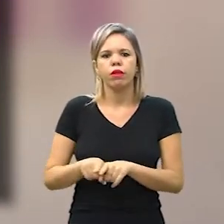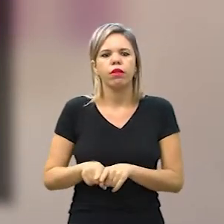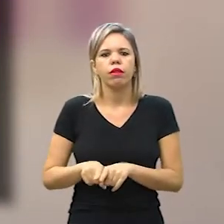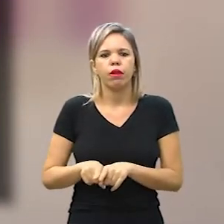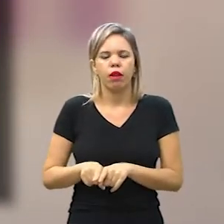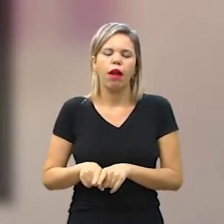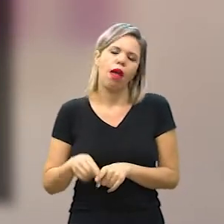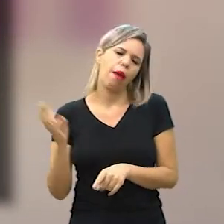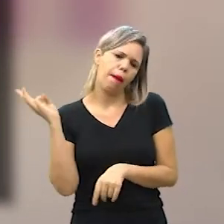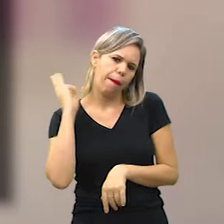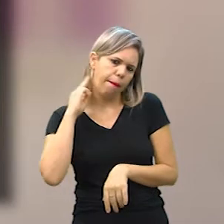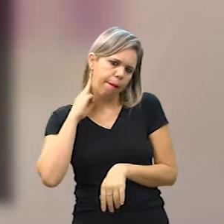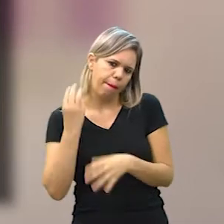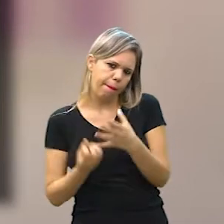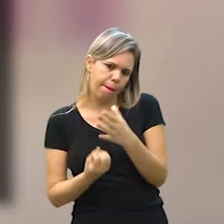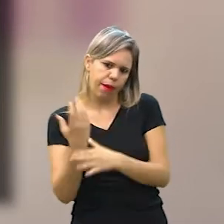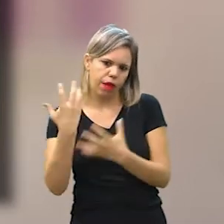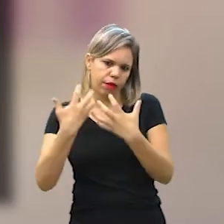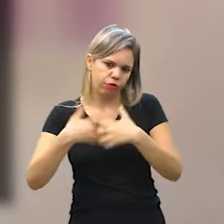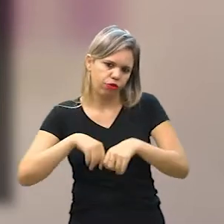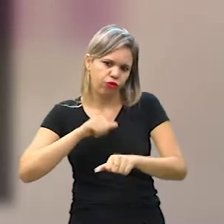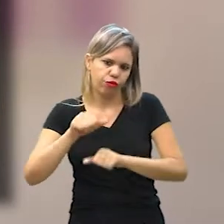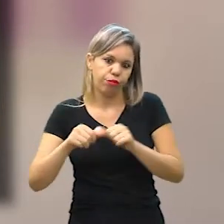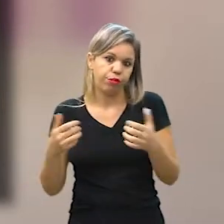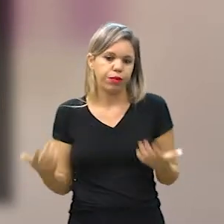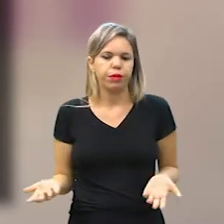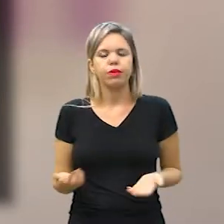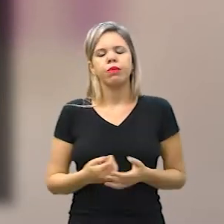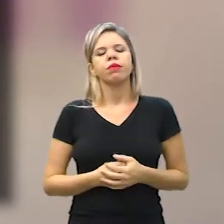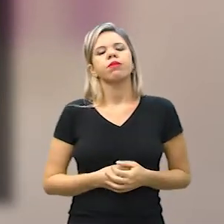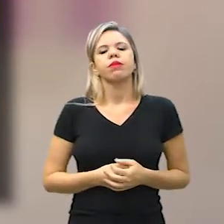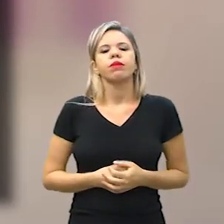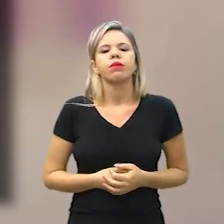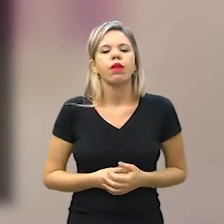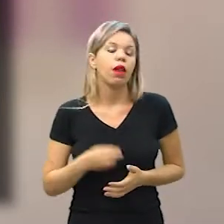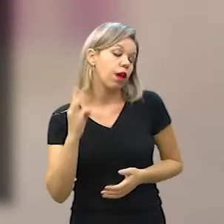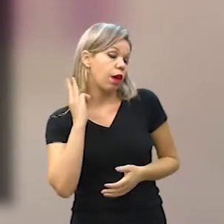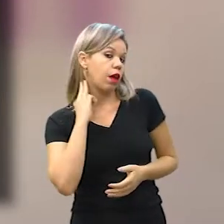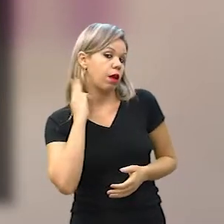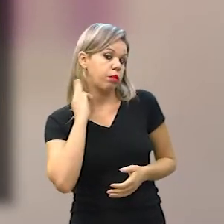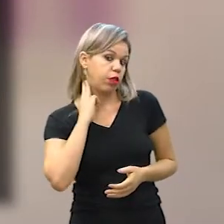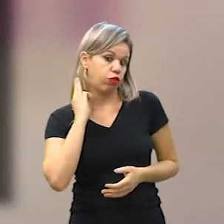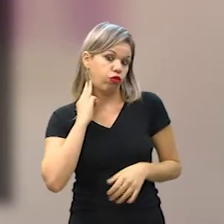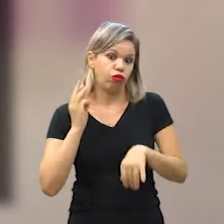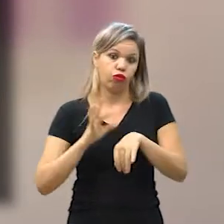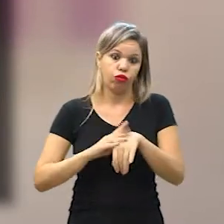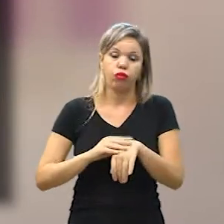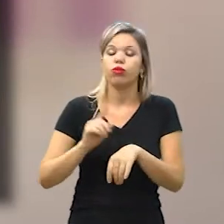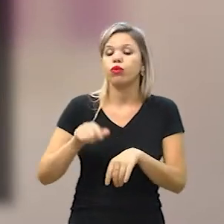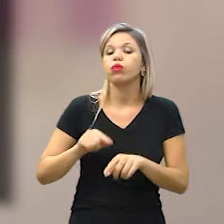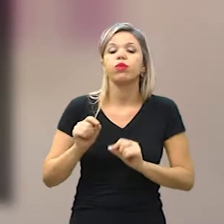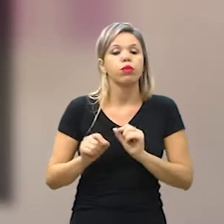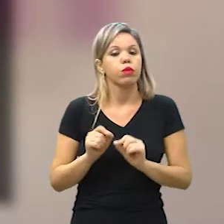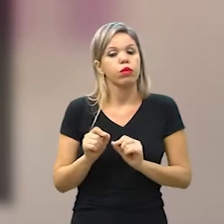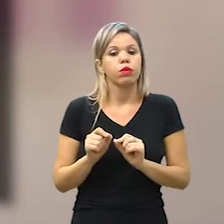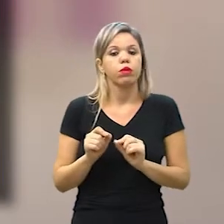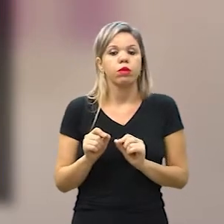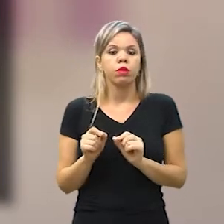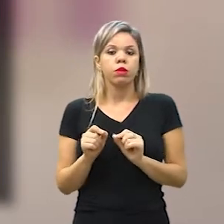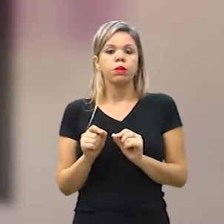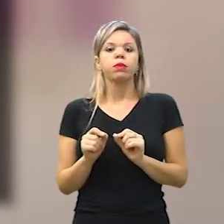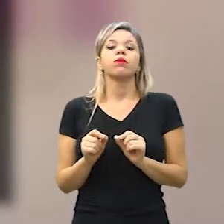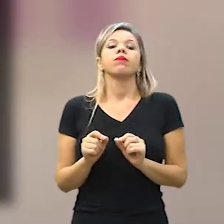então, é denominado meningite. Tá? A meningite, ela é uma doença que